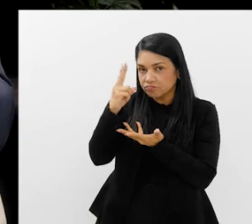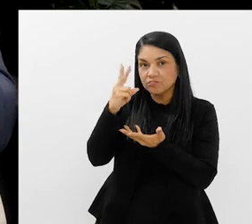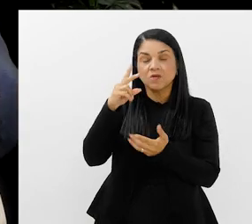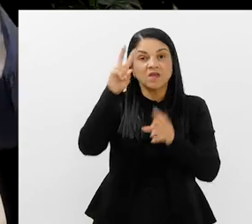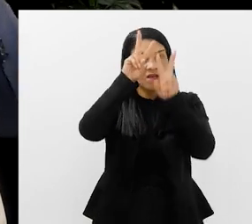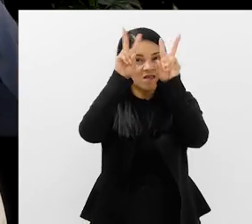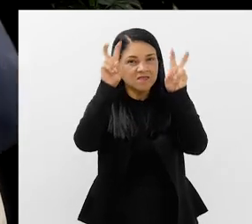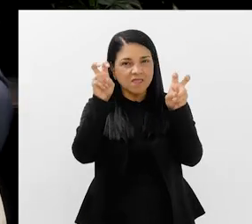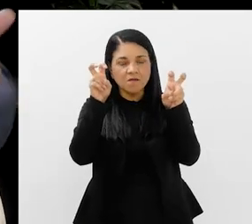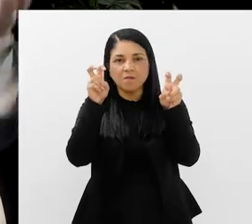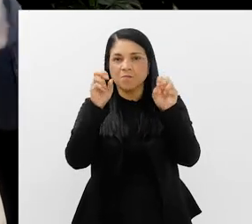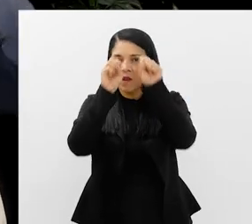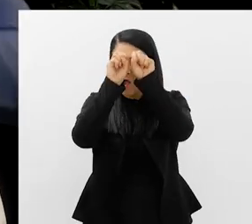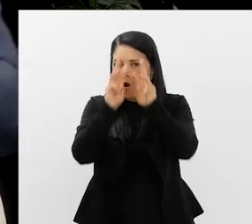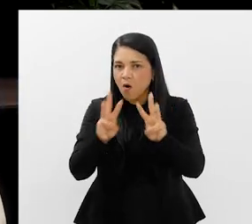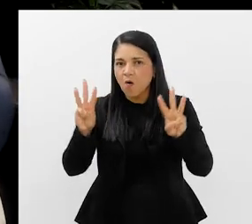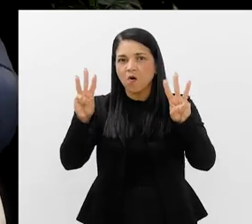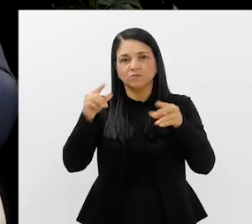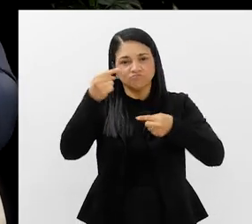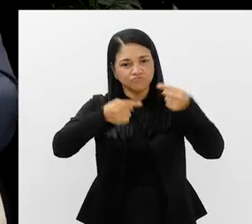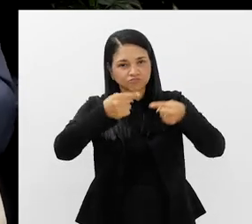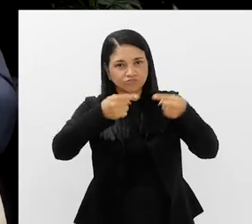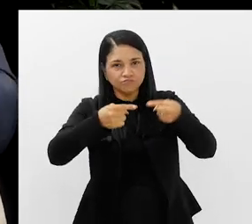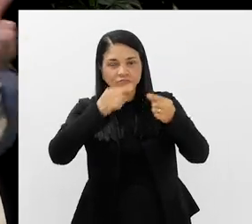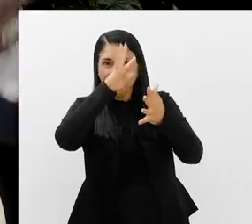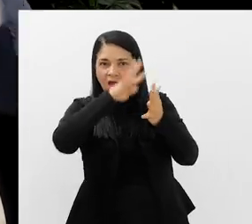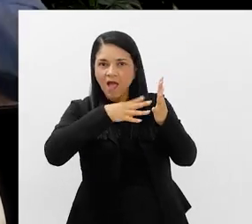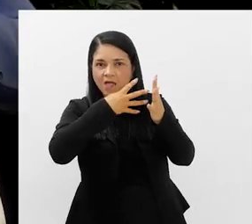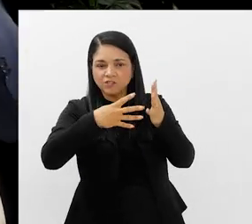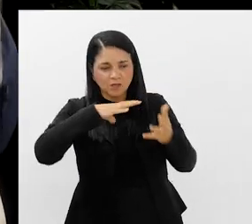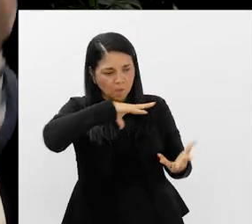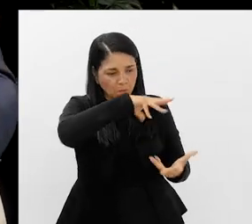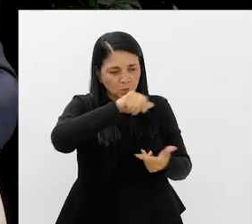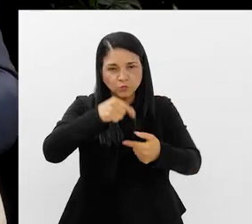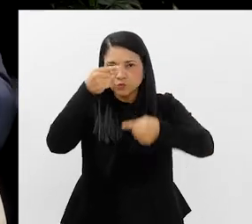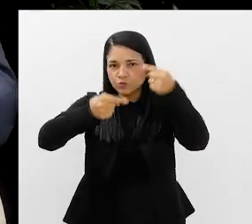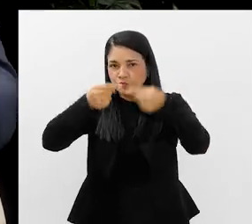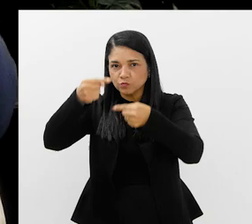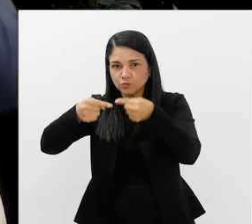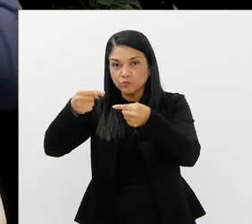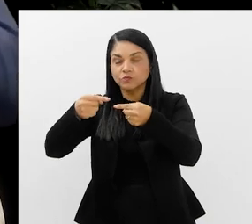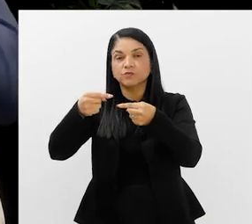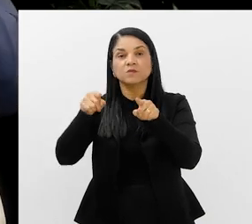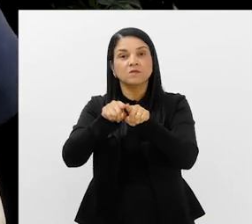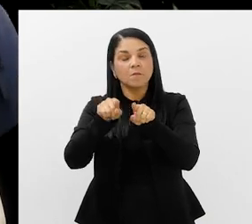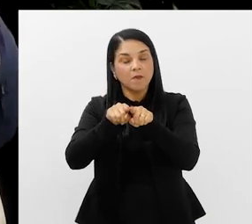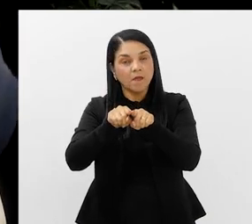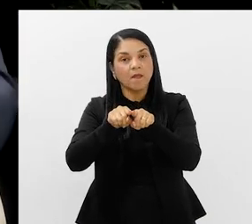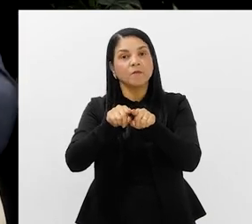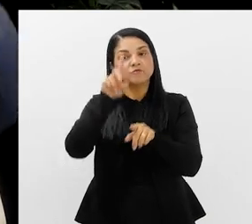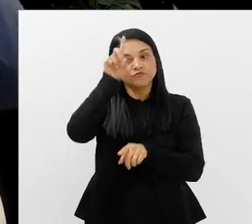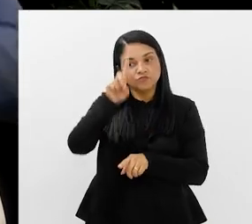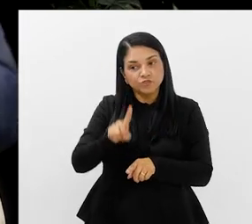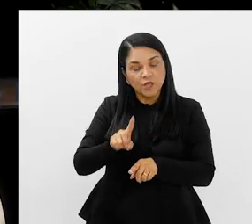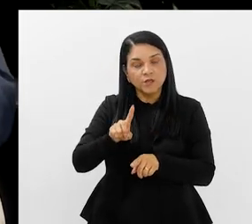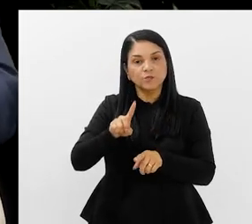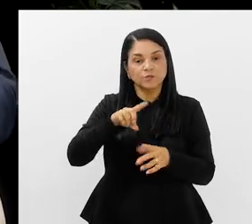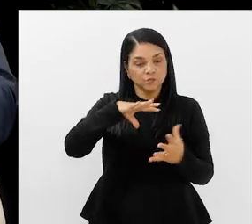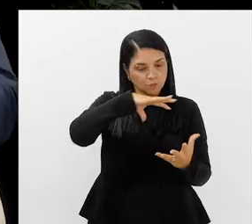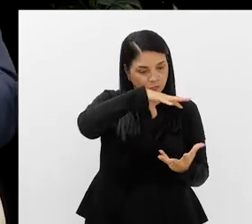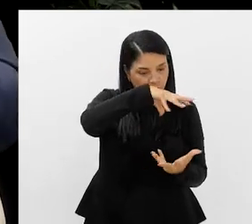internacional instituído pela ONU como uma questão de agenda mundial e que também diz respeito não só ao